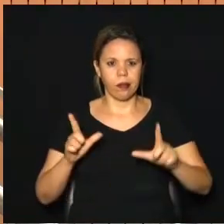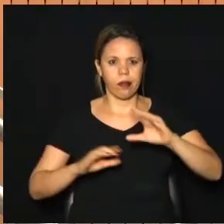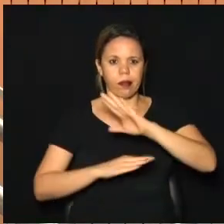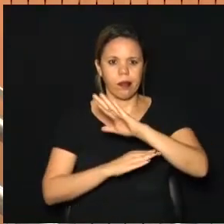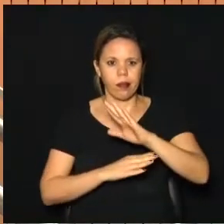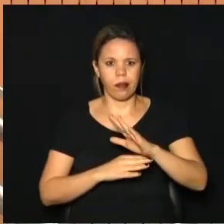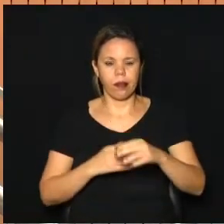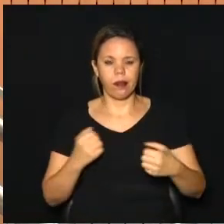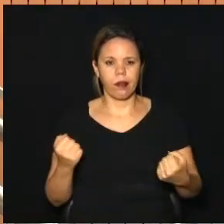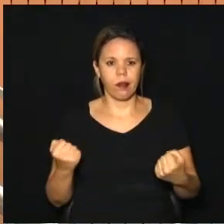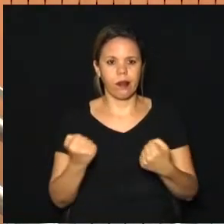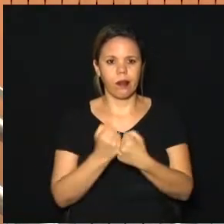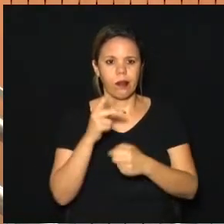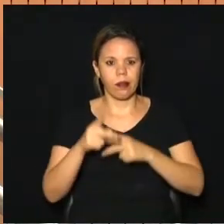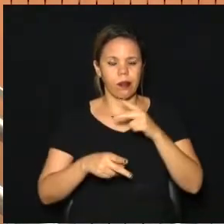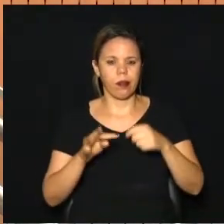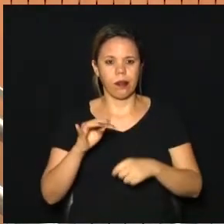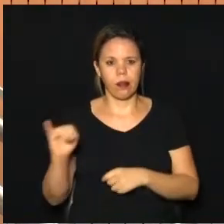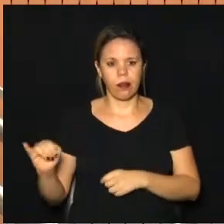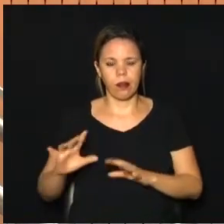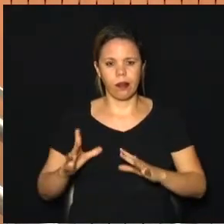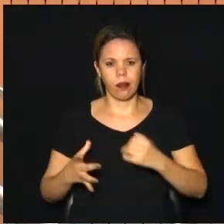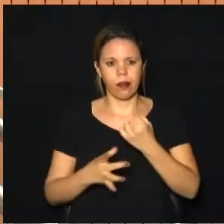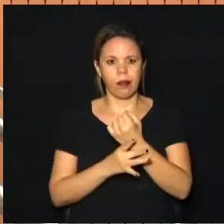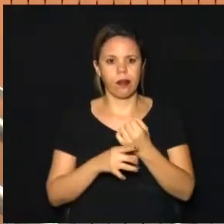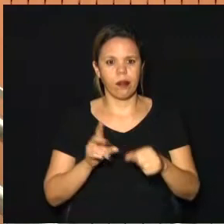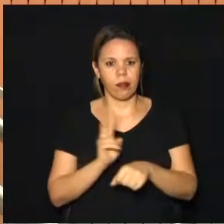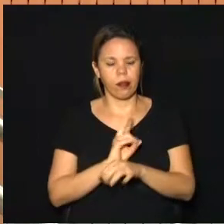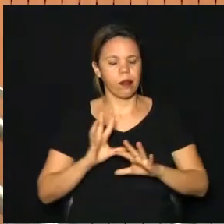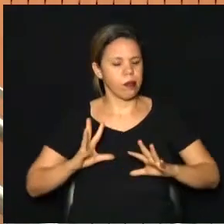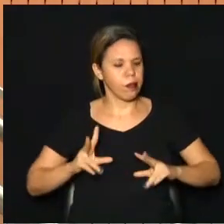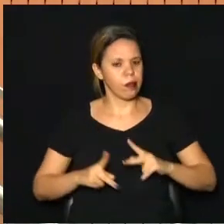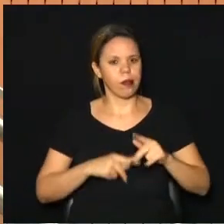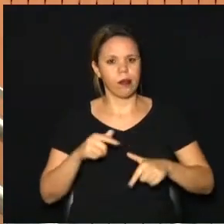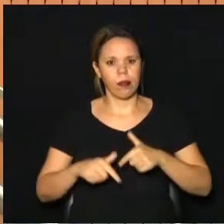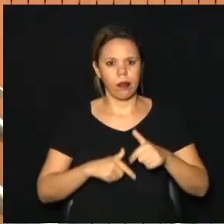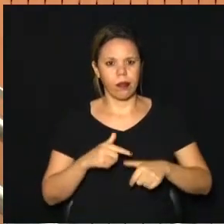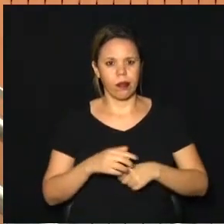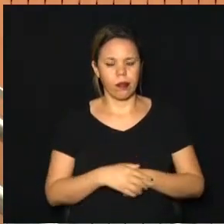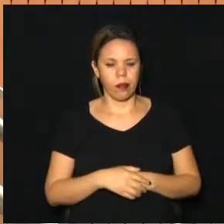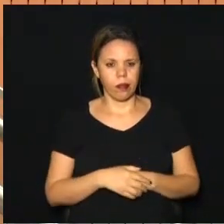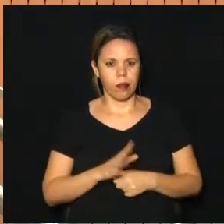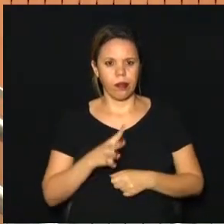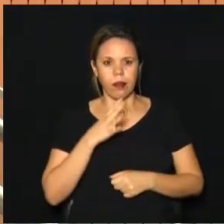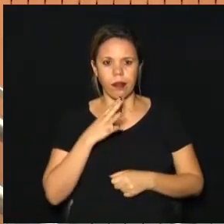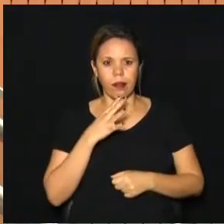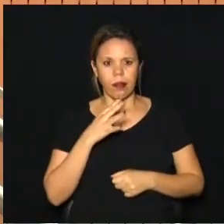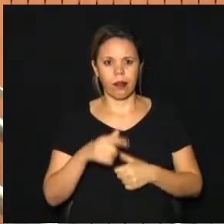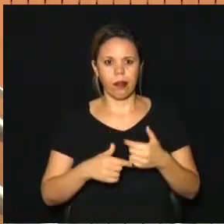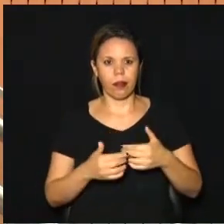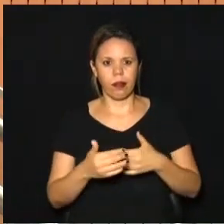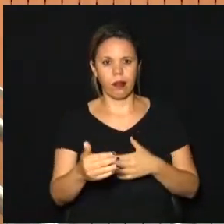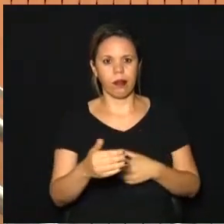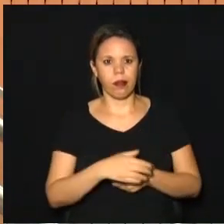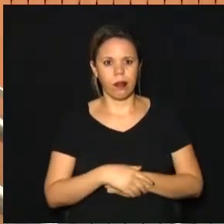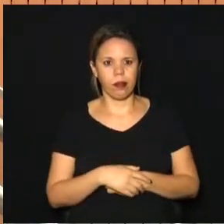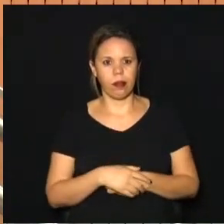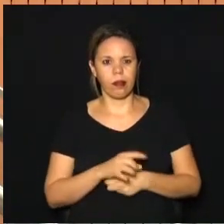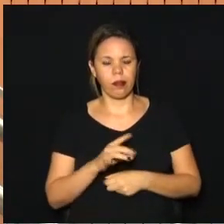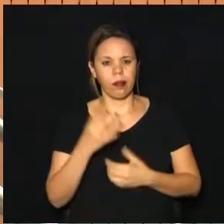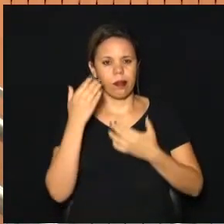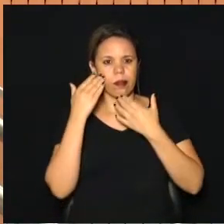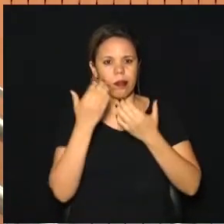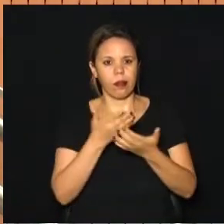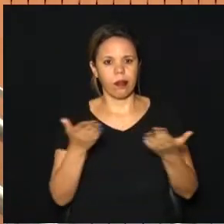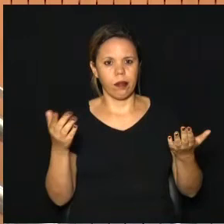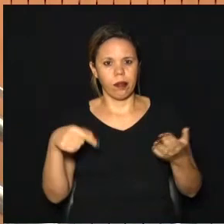pelo suporte, pessoal do TI, pessoal da segurança, enfim, galera, alguns eu já conhecia, né, de longa data, eu só tenho a